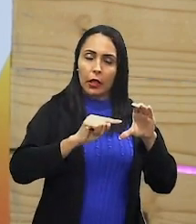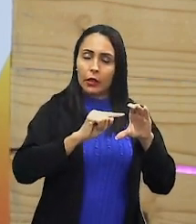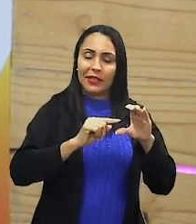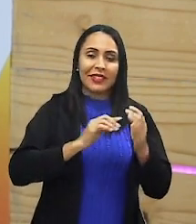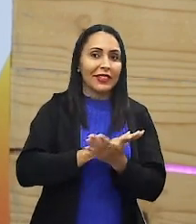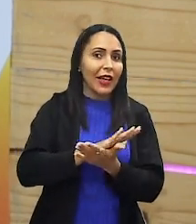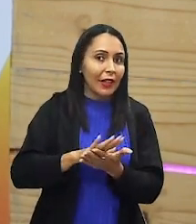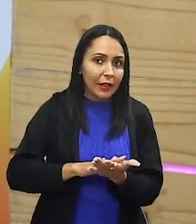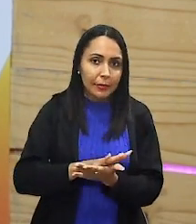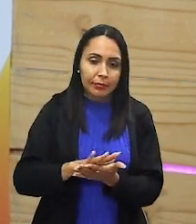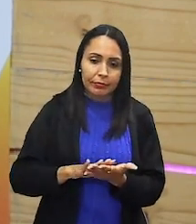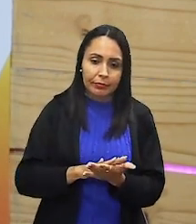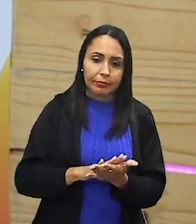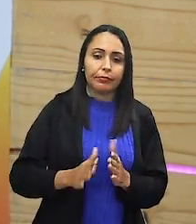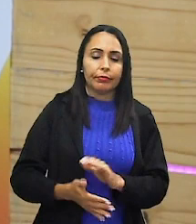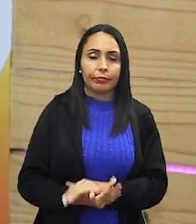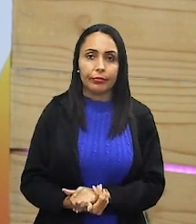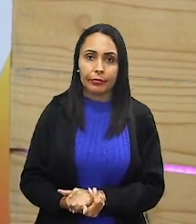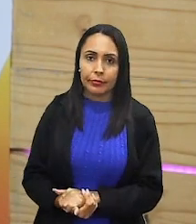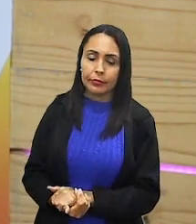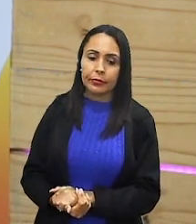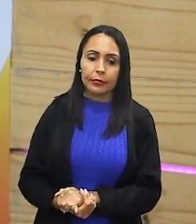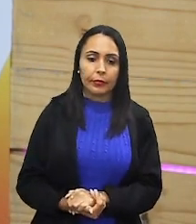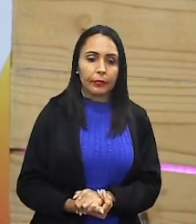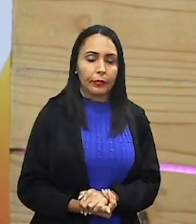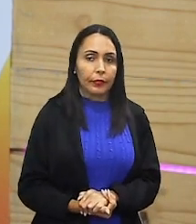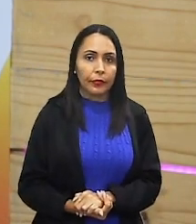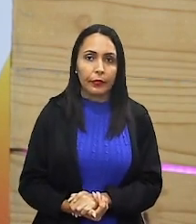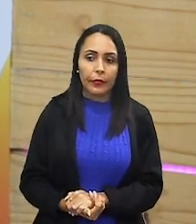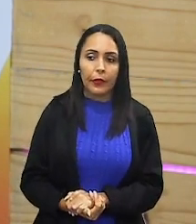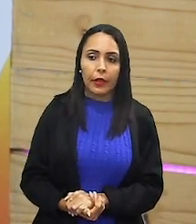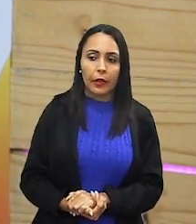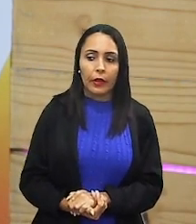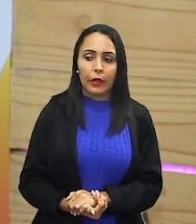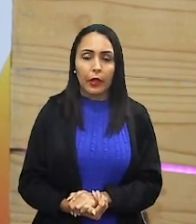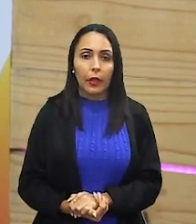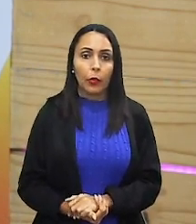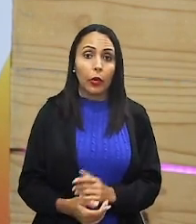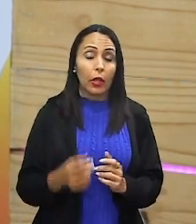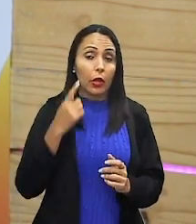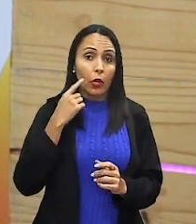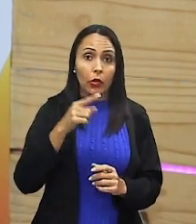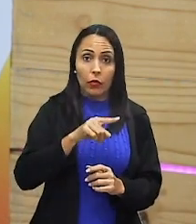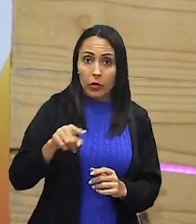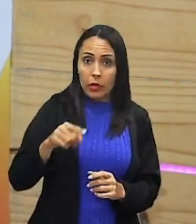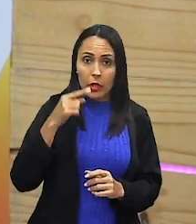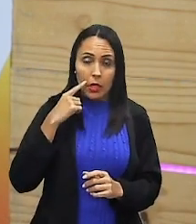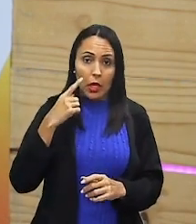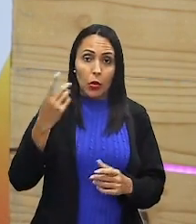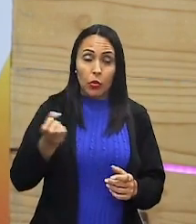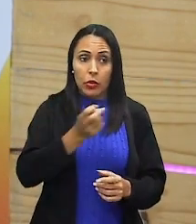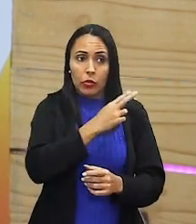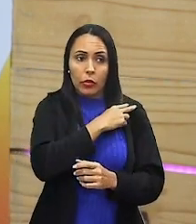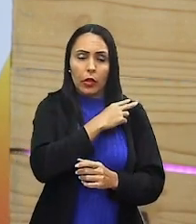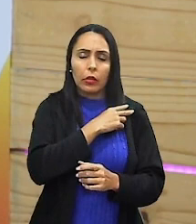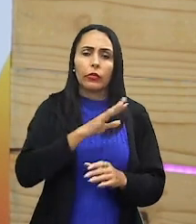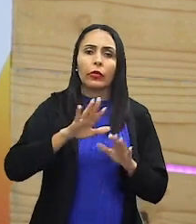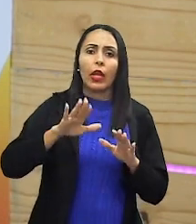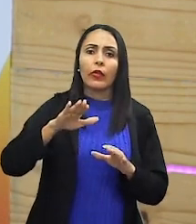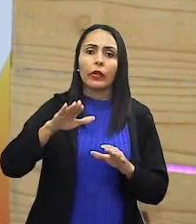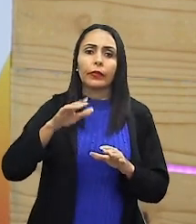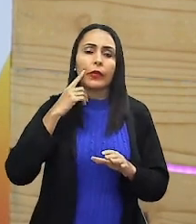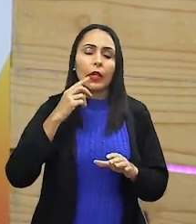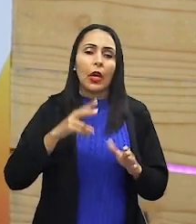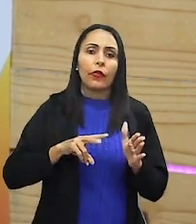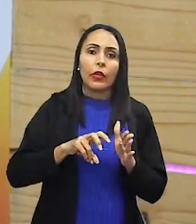não tem nada. Ele não vai ter nada de célula. Cuidado com essa história, porque assim, é incrível como vocês, quando vocês eram segundos anos, eu dizia assim, olha, vírus não